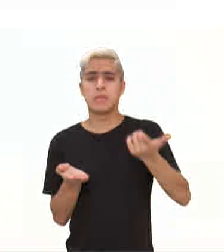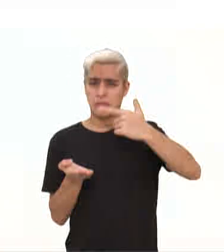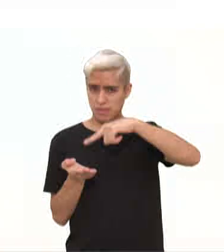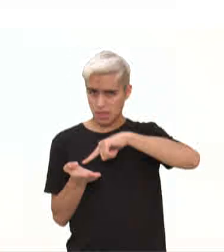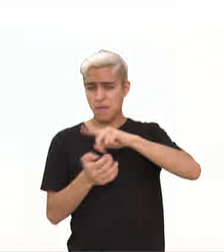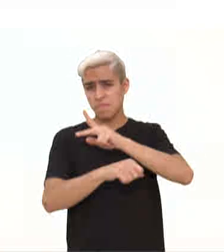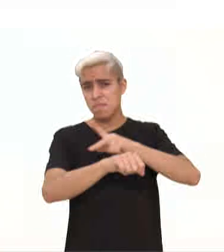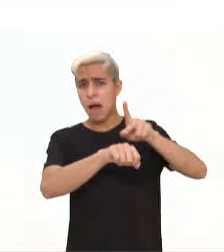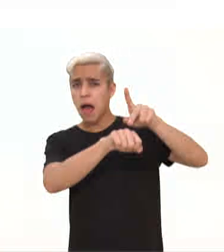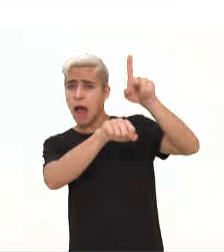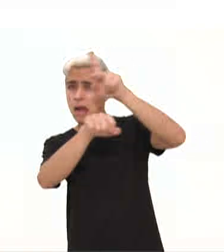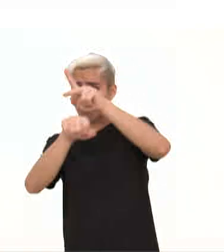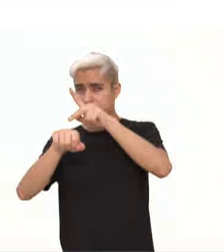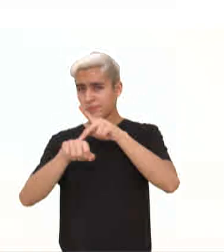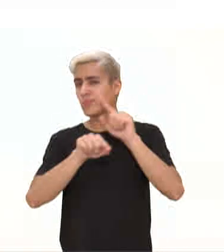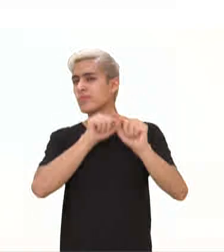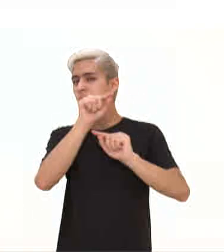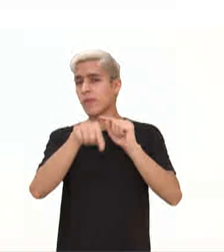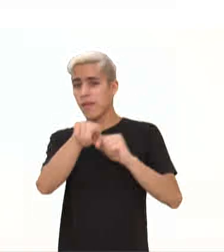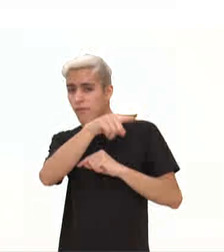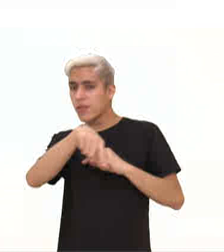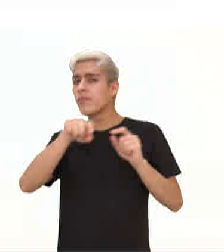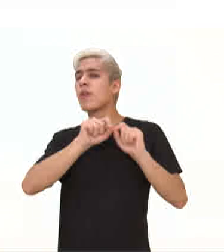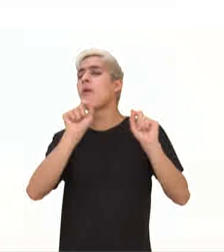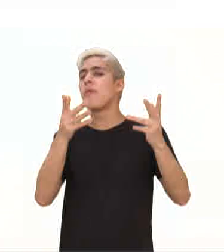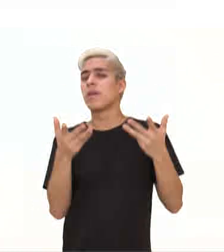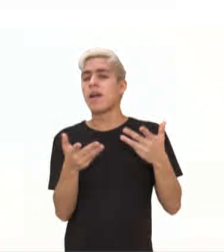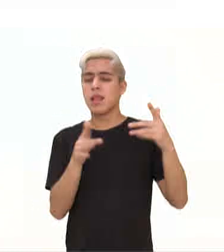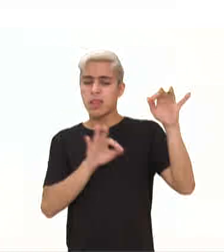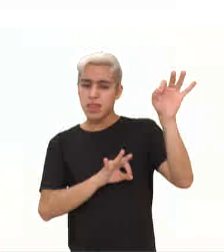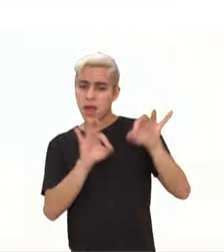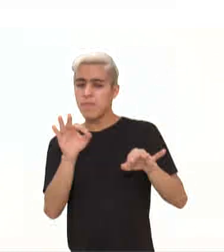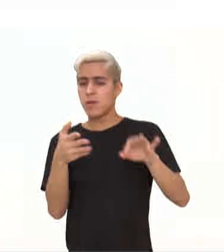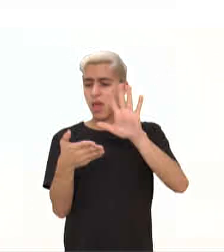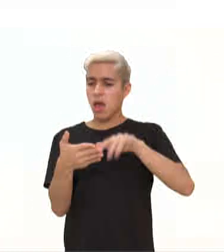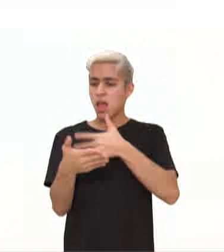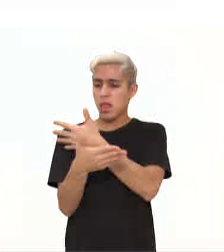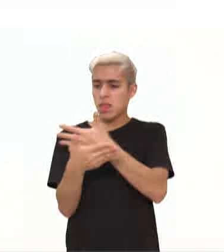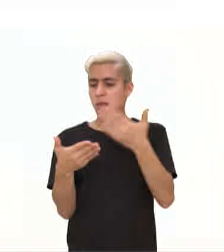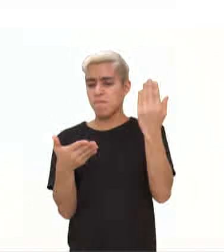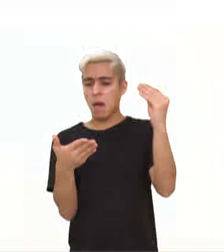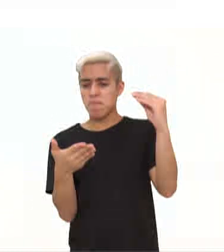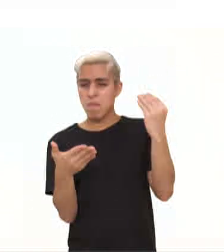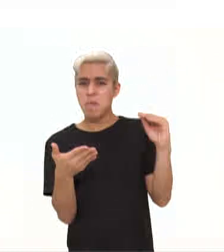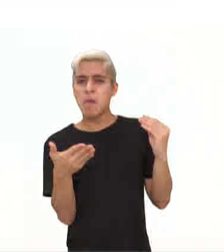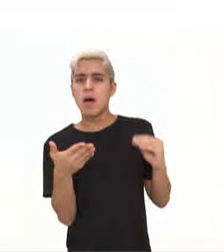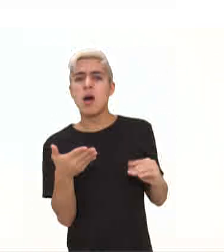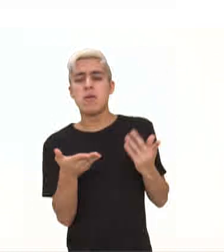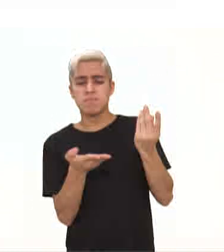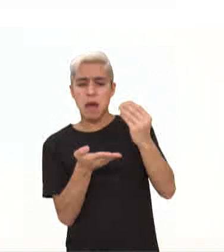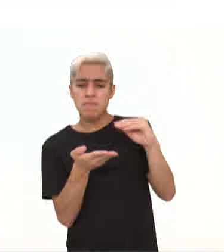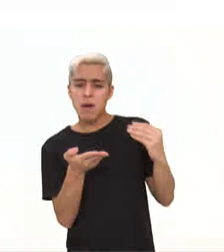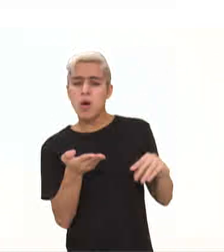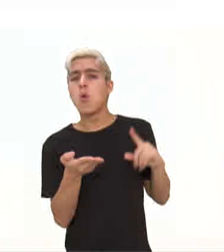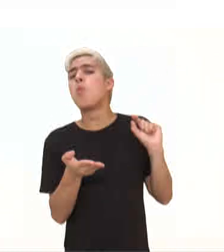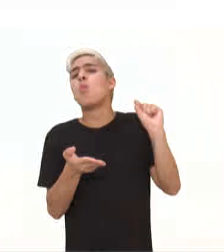alguns países. Vocês vão fazer o quê? Vocês vão elaborar uma tabela com esses países aqui, colocando